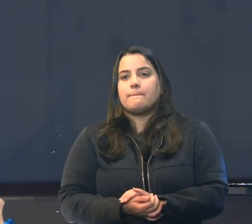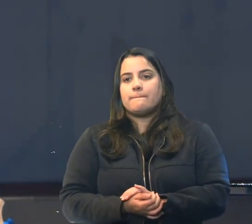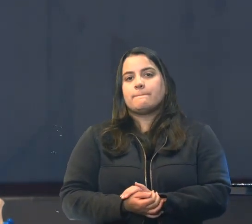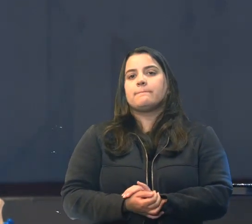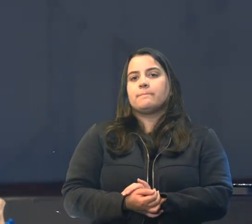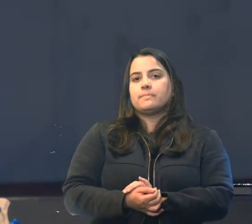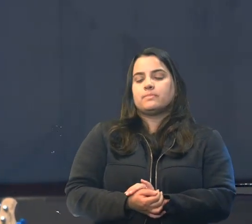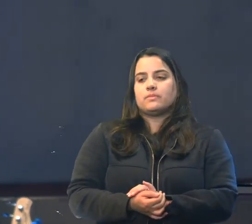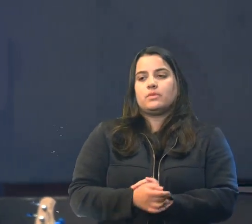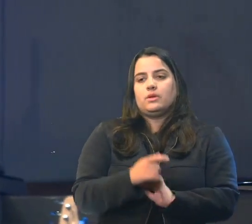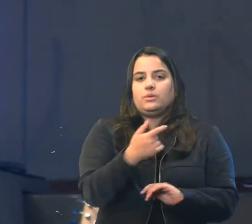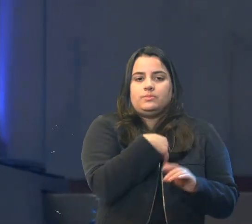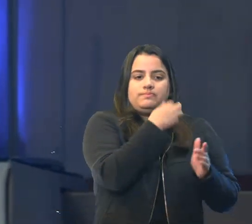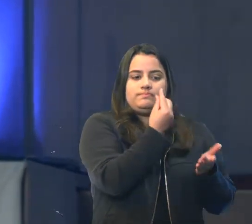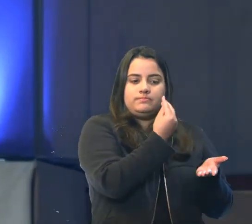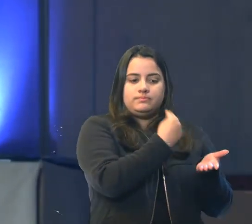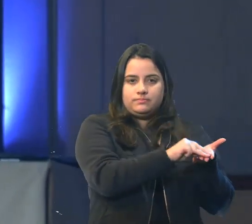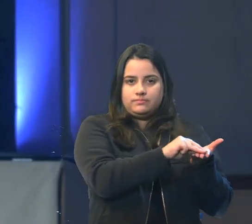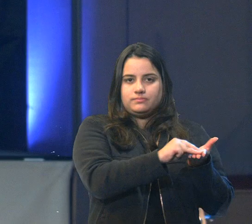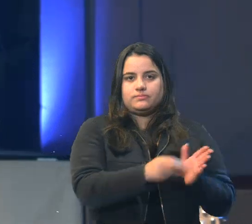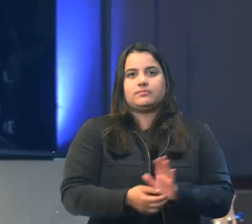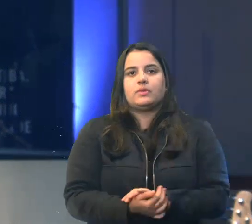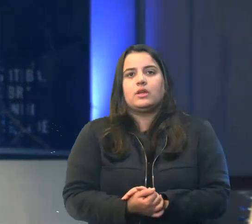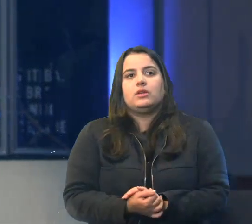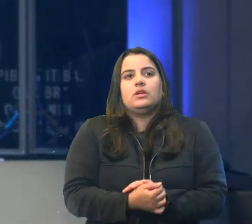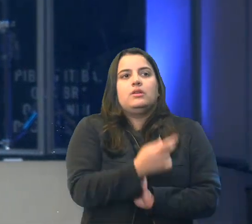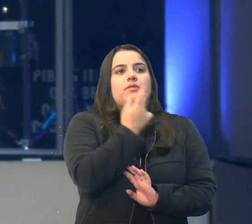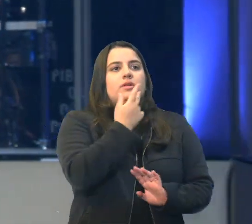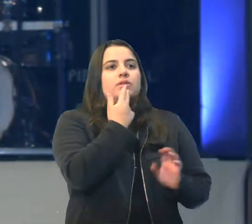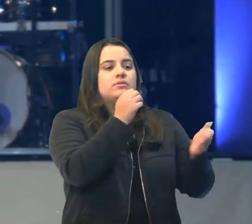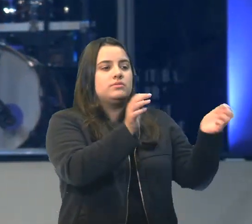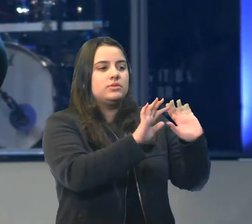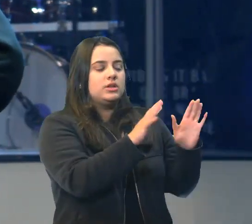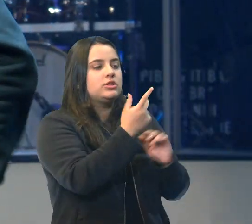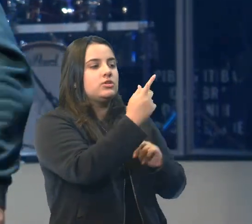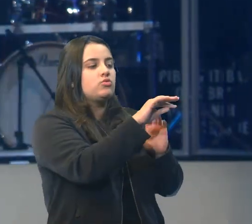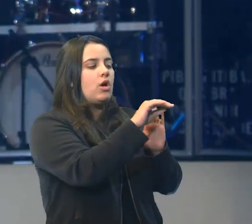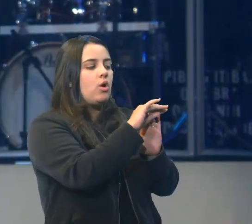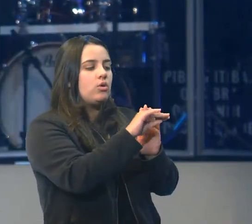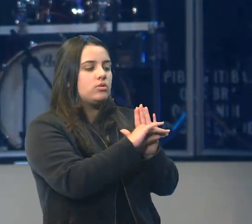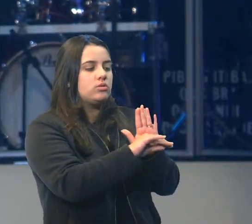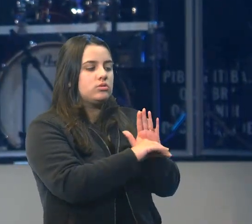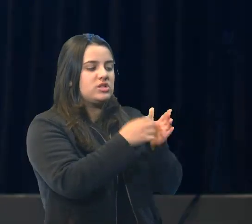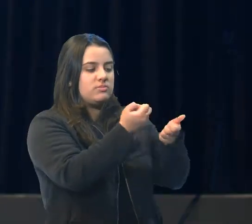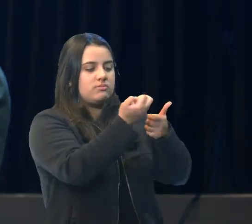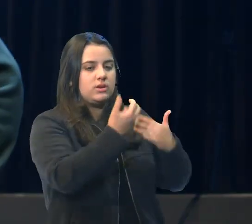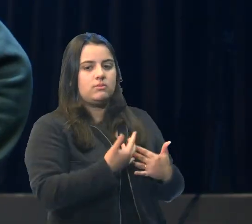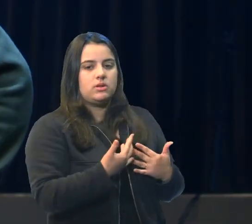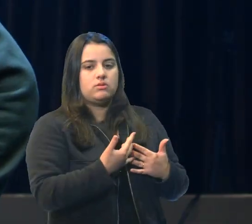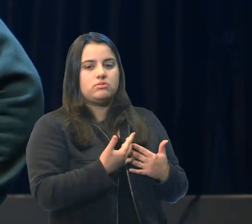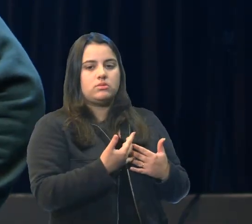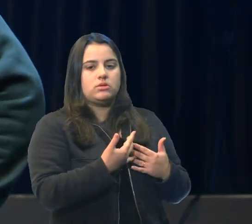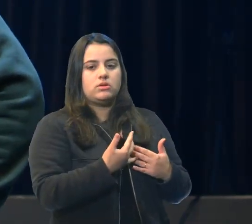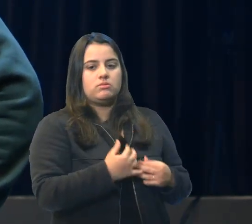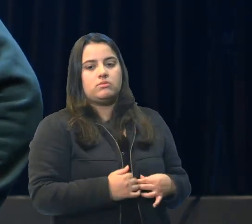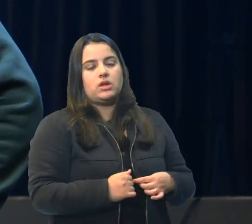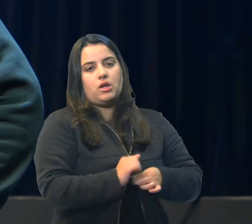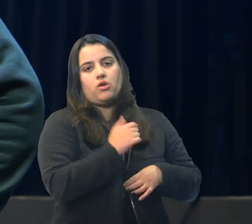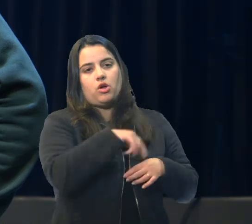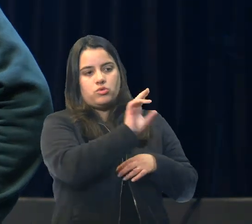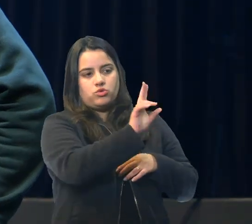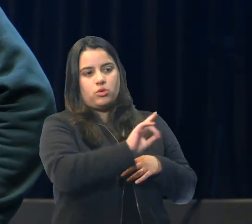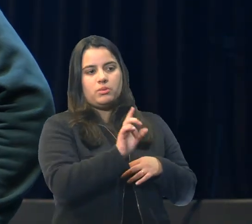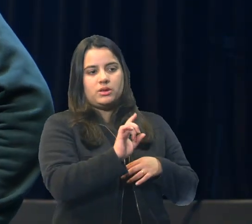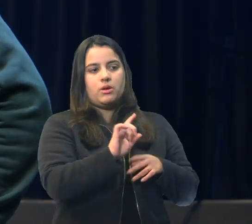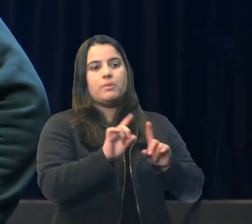grupo e falei: gente, me mandem as suas agendas. Eu não vou contar o nome de vocês, mas eu